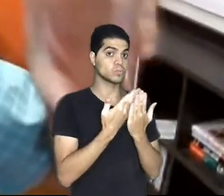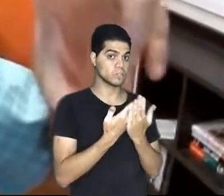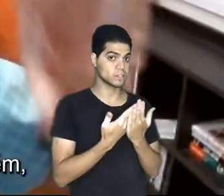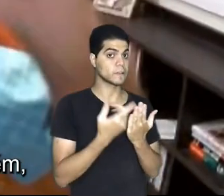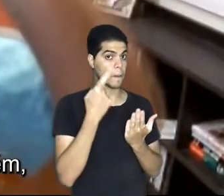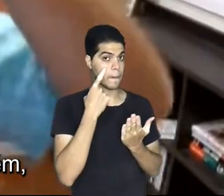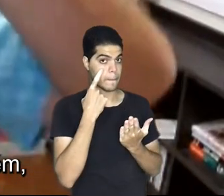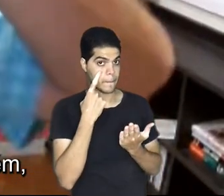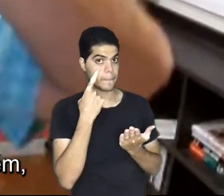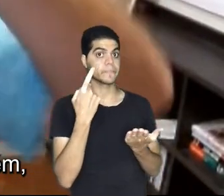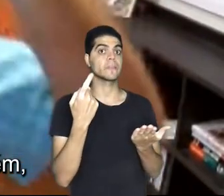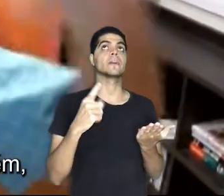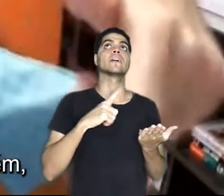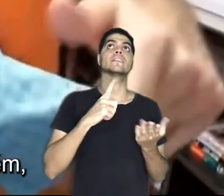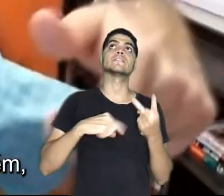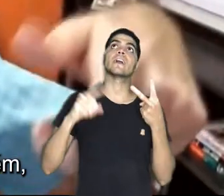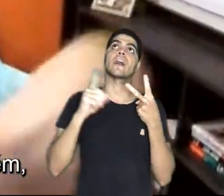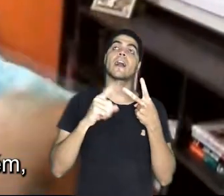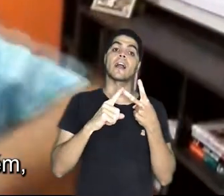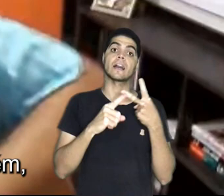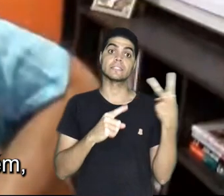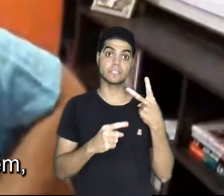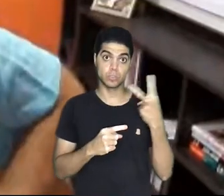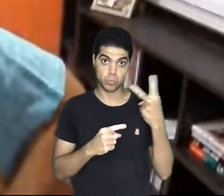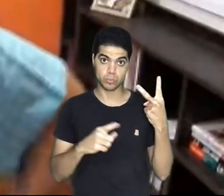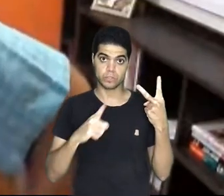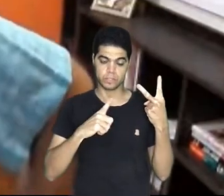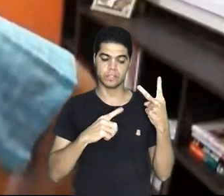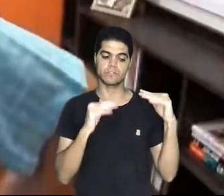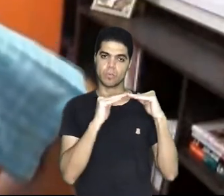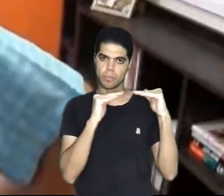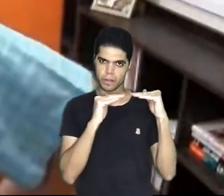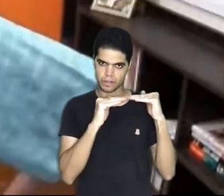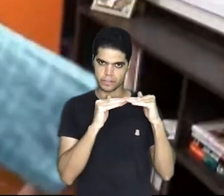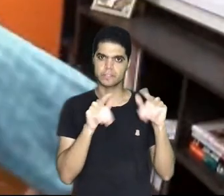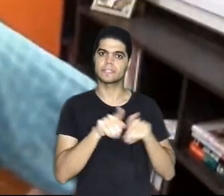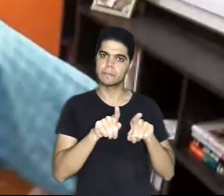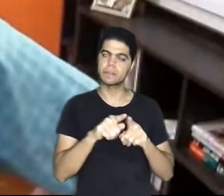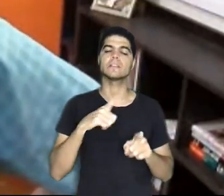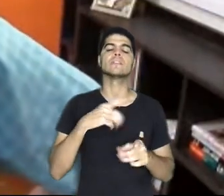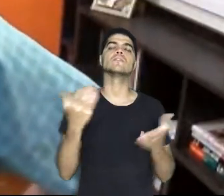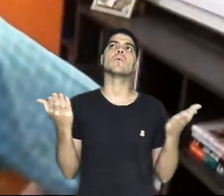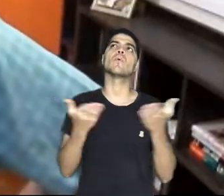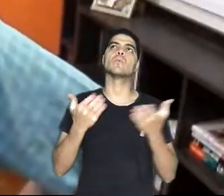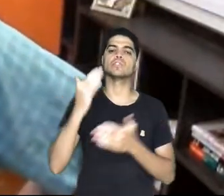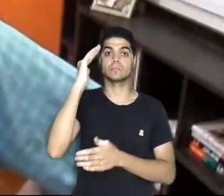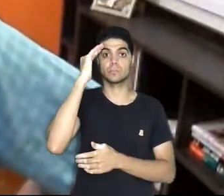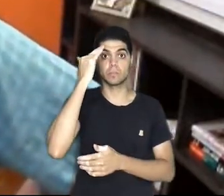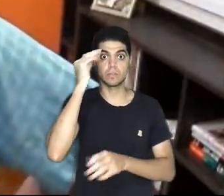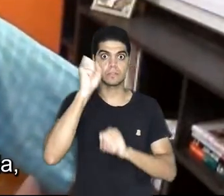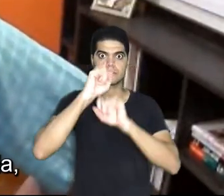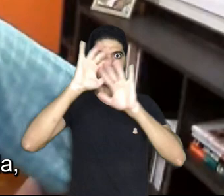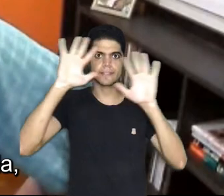primeira observação. Mas a segunda observação tem a ver diretamente com essa daí também. É o fato de que hoje em dia nós podemos